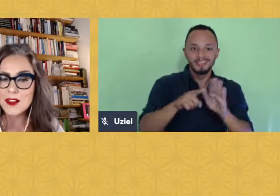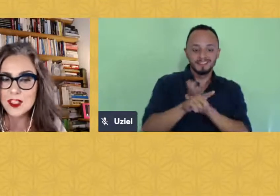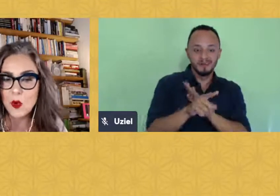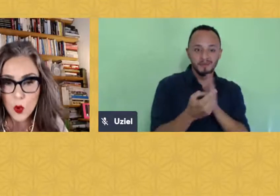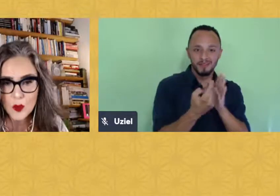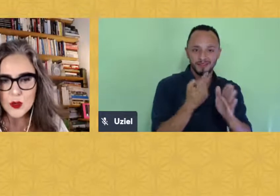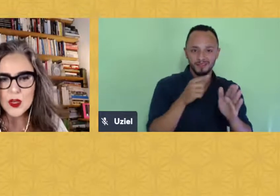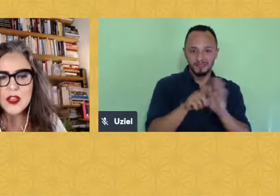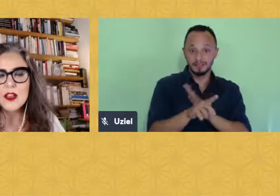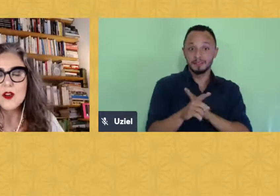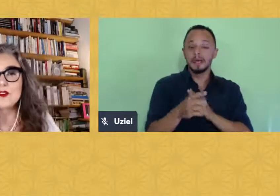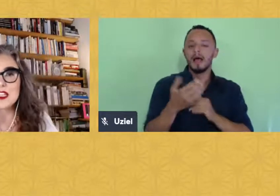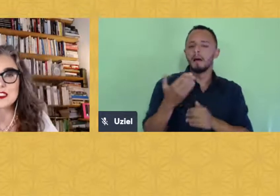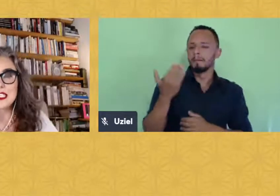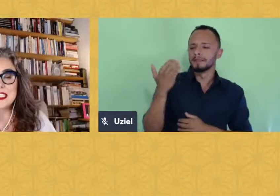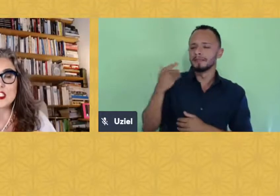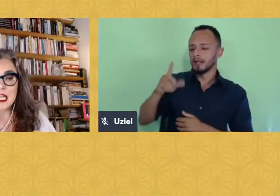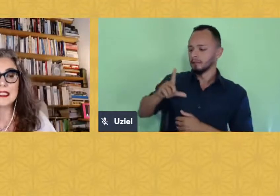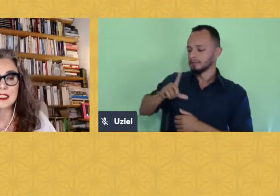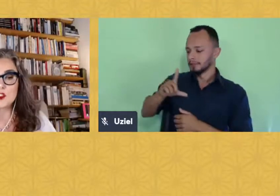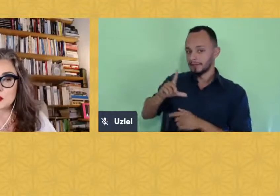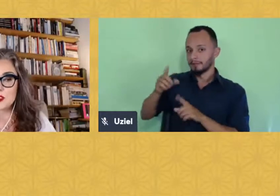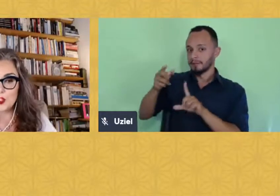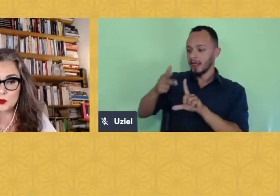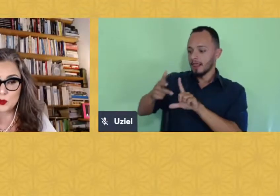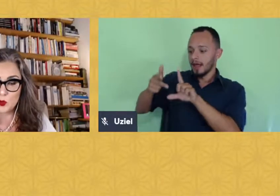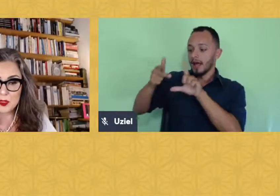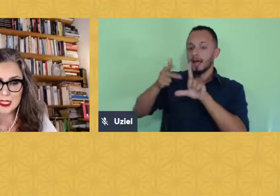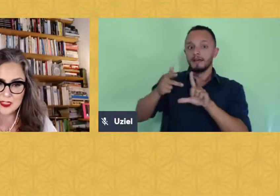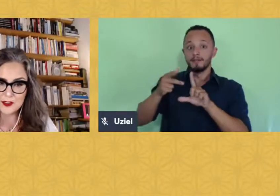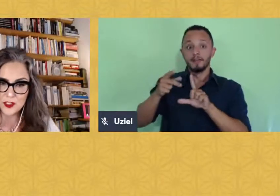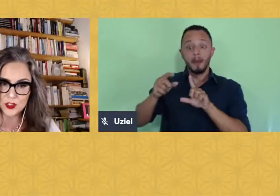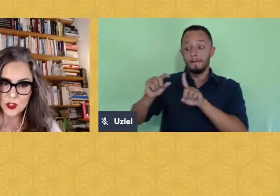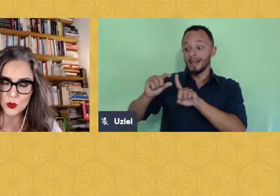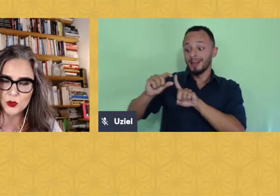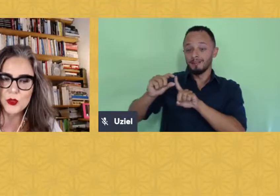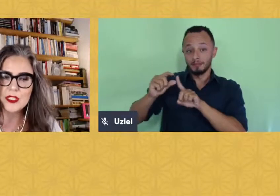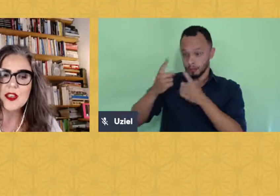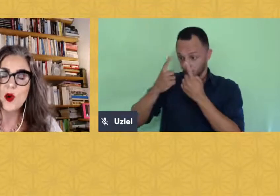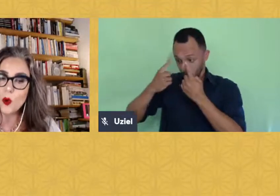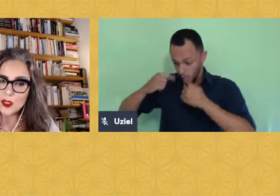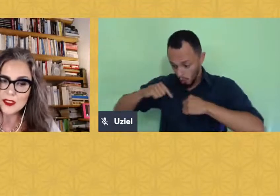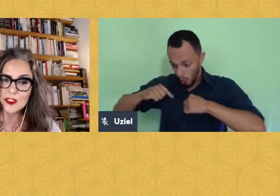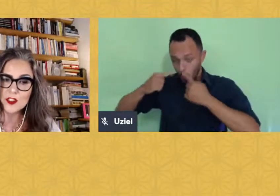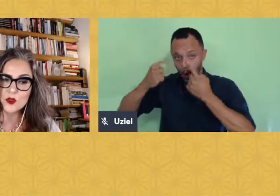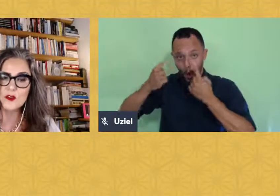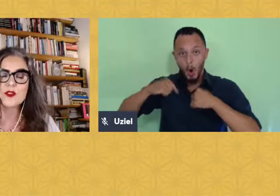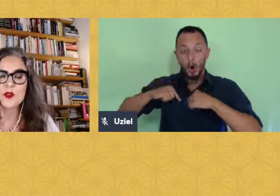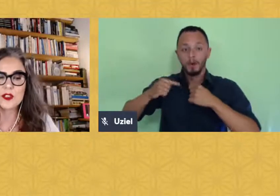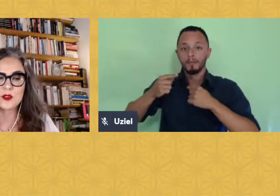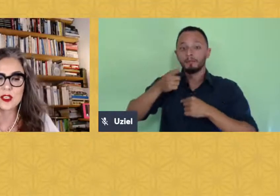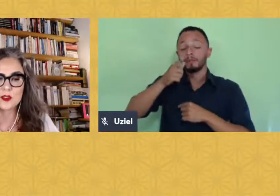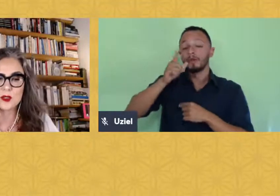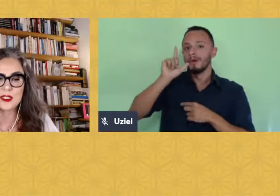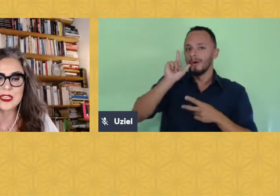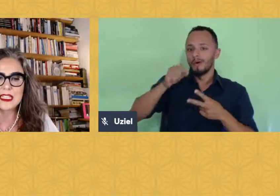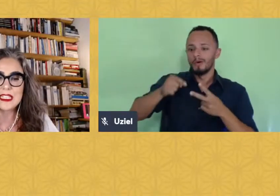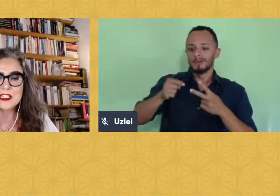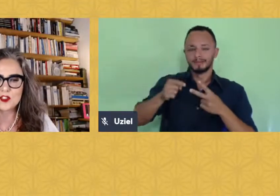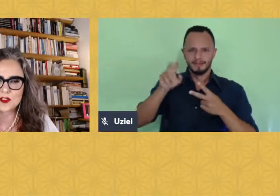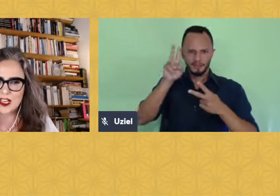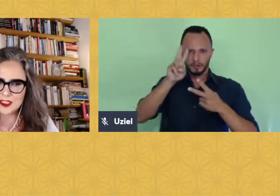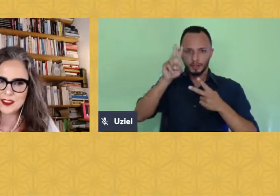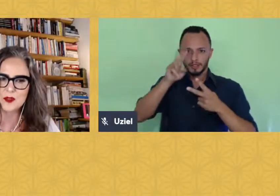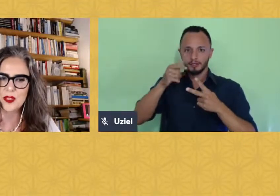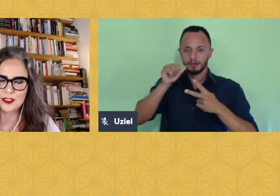e a palavra corpo, conversa que já está disponível lá no YouTube da Casa Fiat de Cultura. Ontem a gente conversou com a historiadora